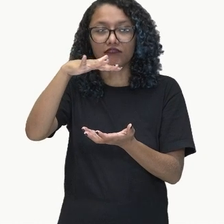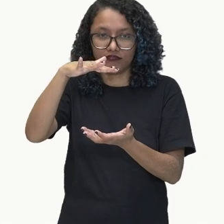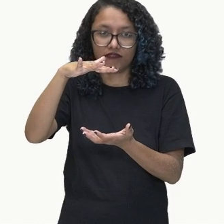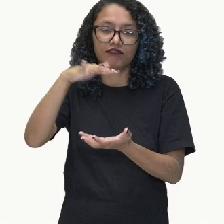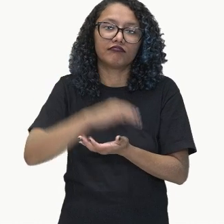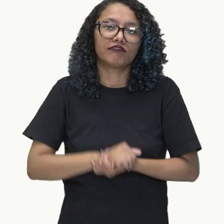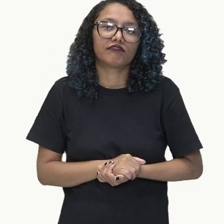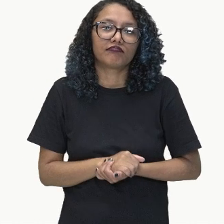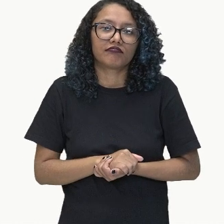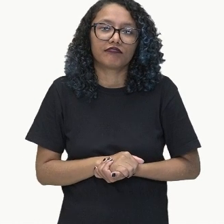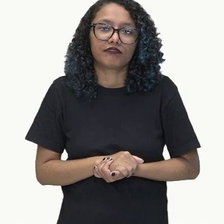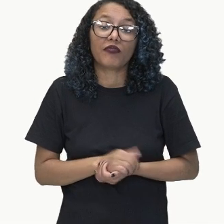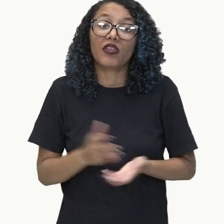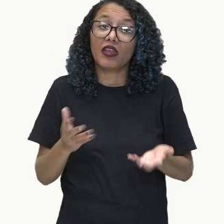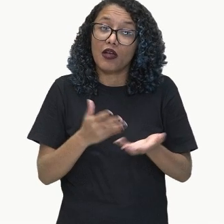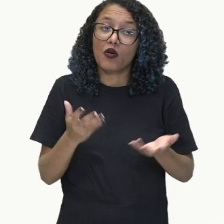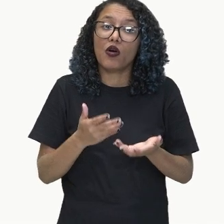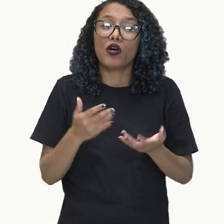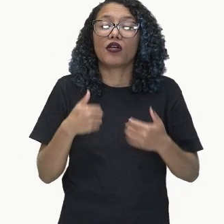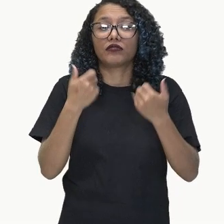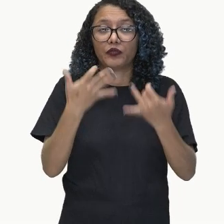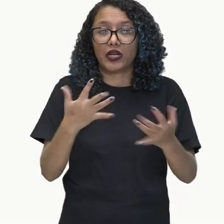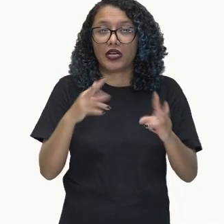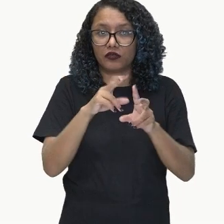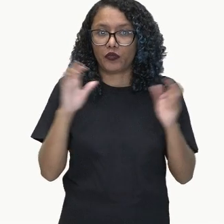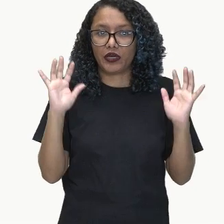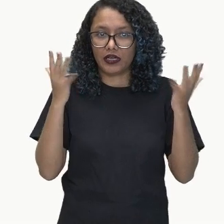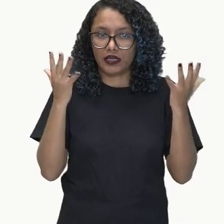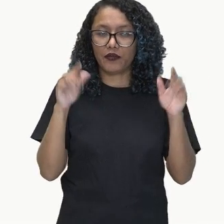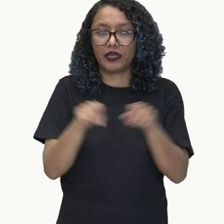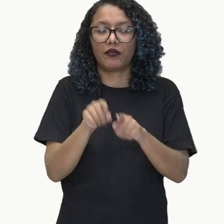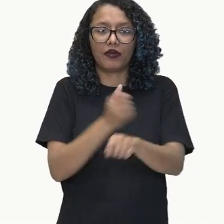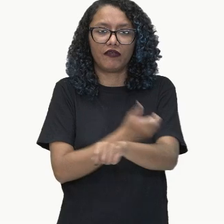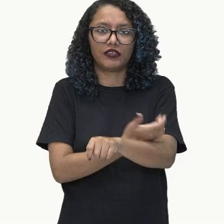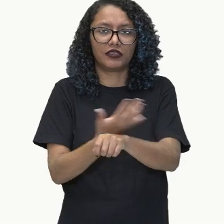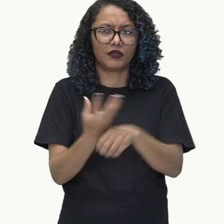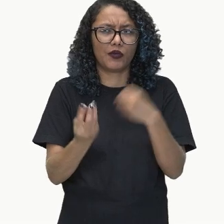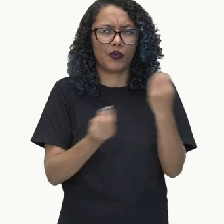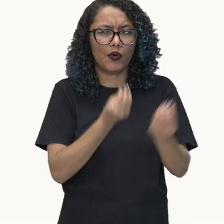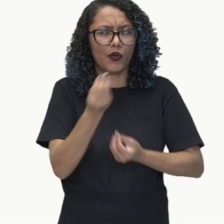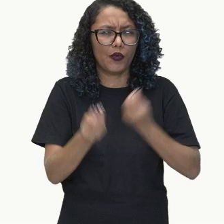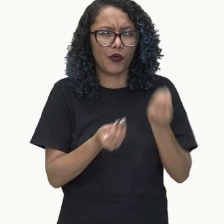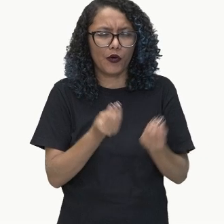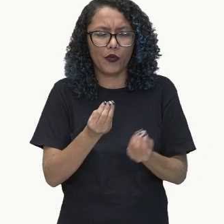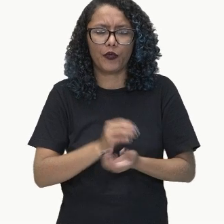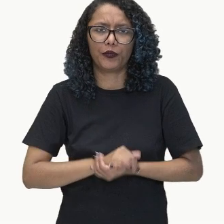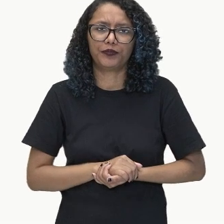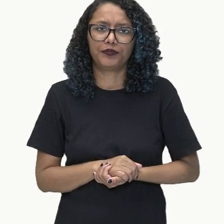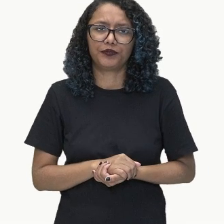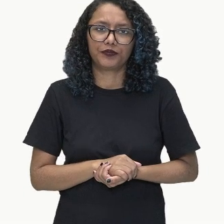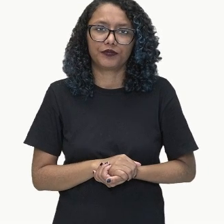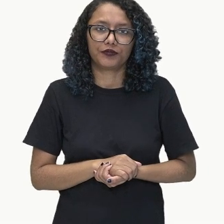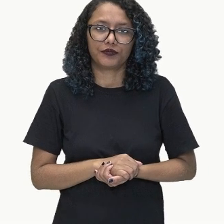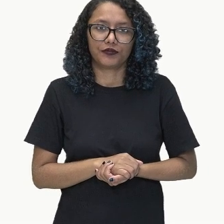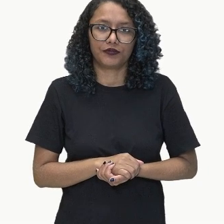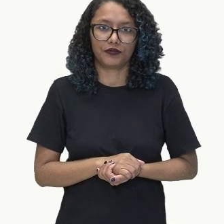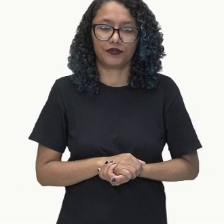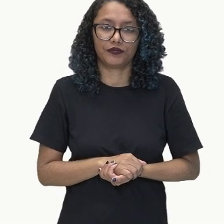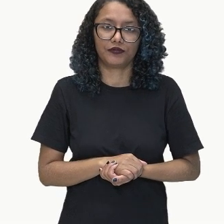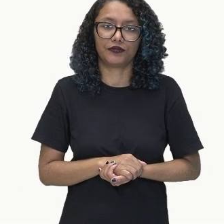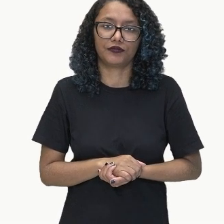falar sobre o clima e a vegetação, né? Essas características físicas, geográficas que esses países